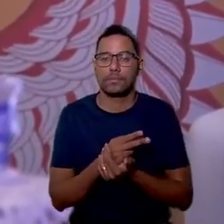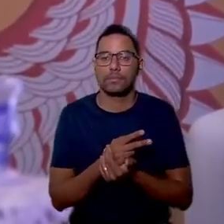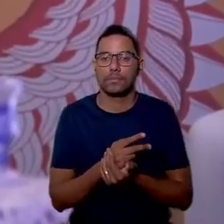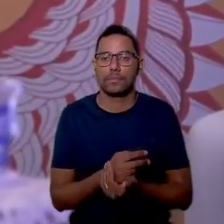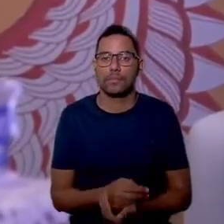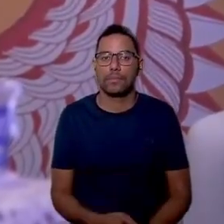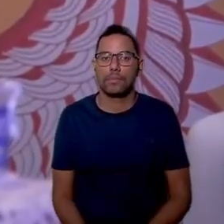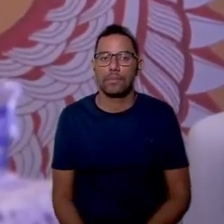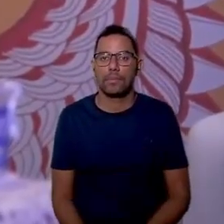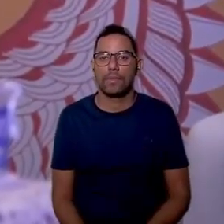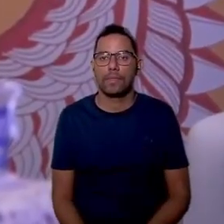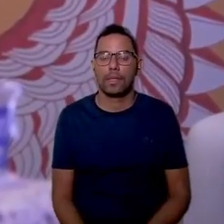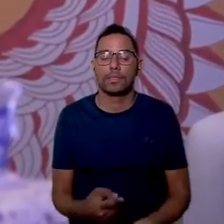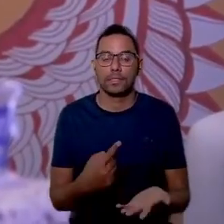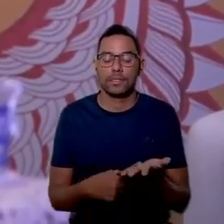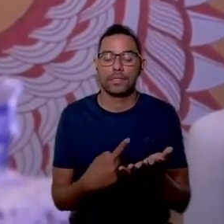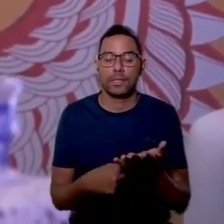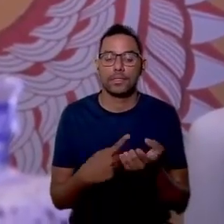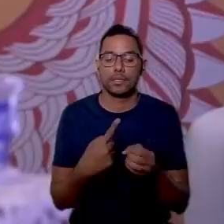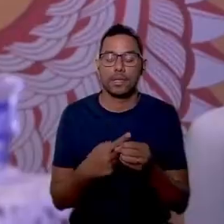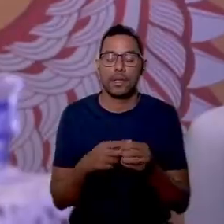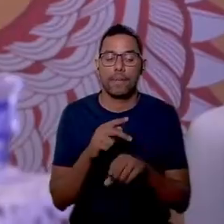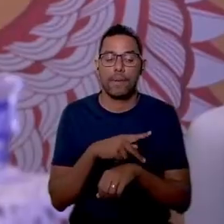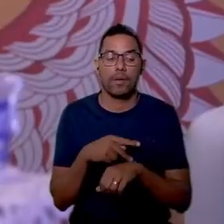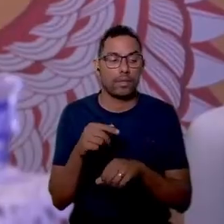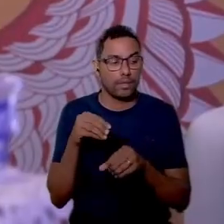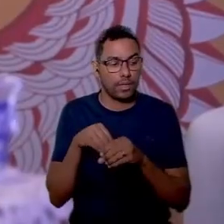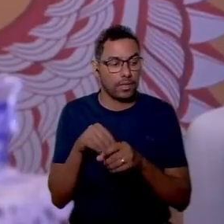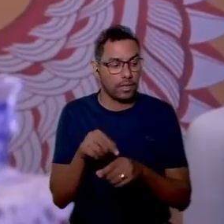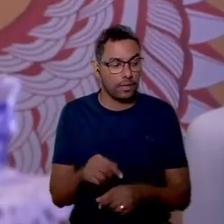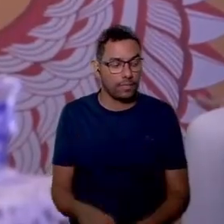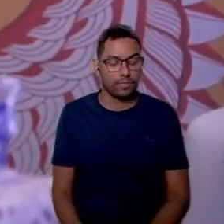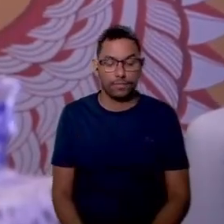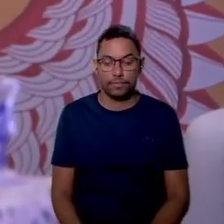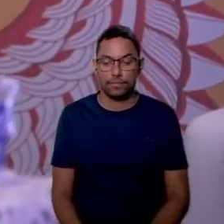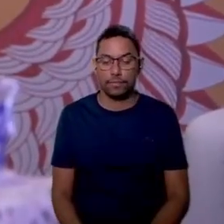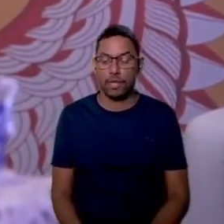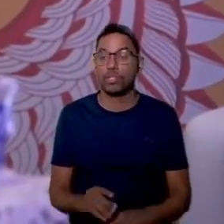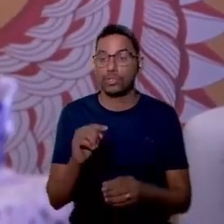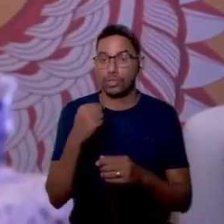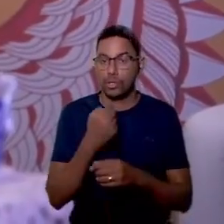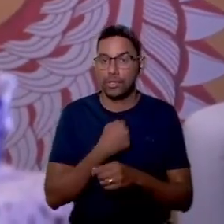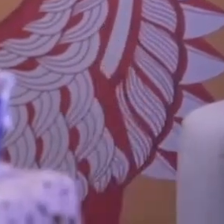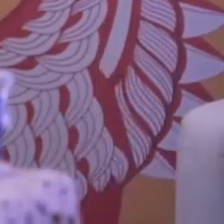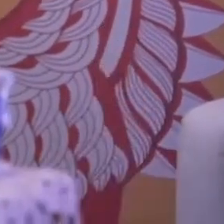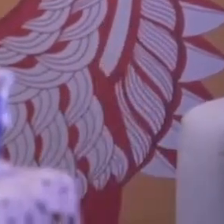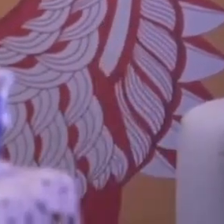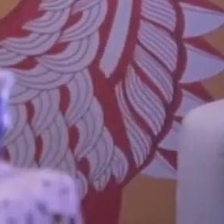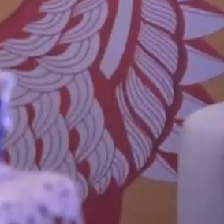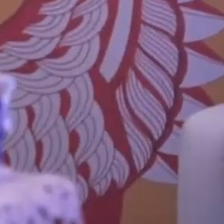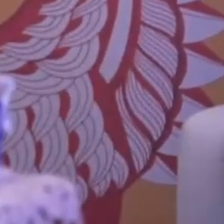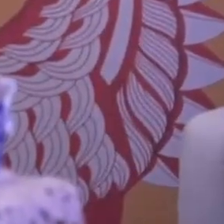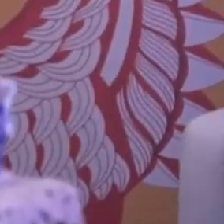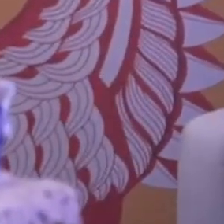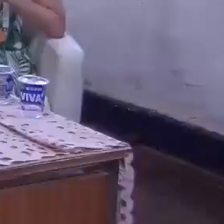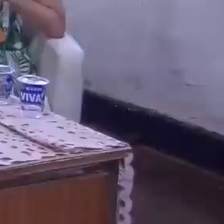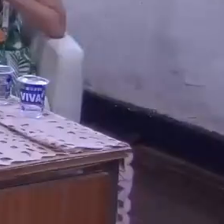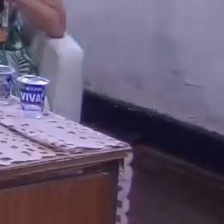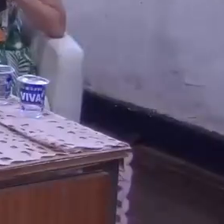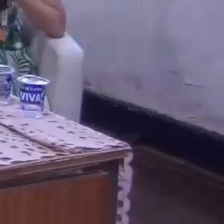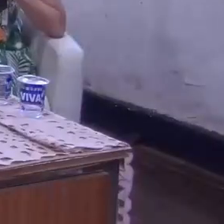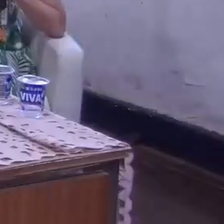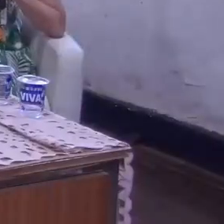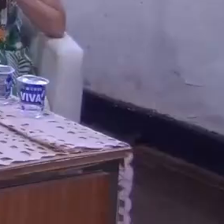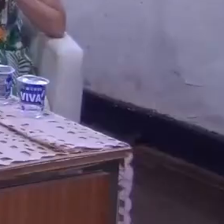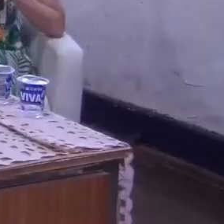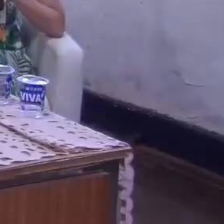aqui na cidade de Paracatu, porque ela está aqui instalada. Né? Ei, Nilton, nosso tempo já acabou, a gente começou atrasado, mas agora ficamos 1 hora.